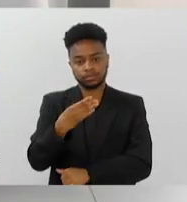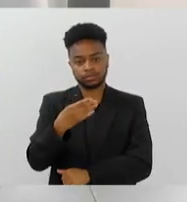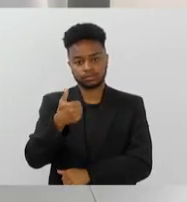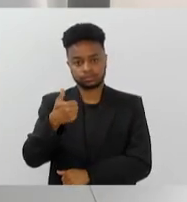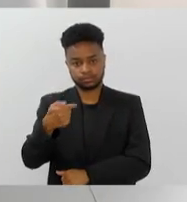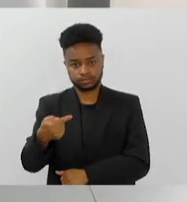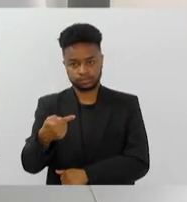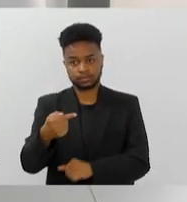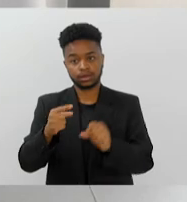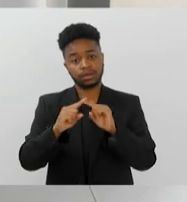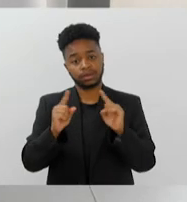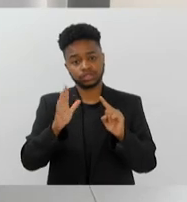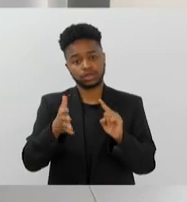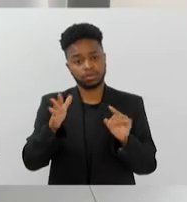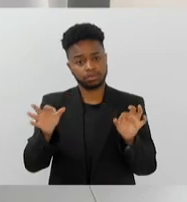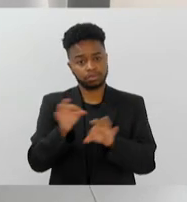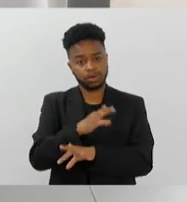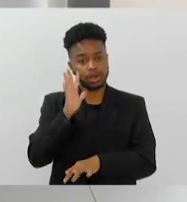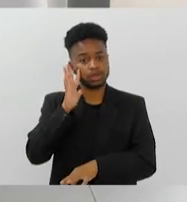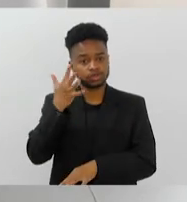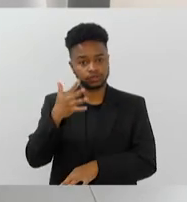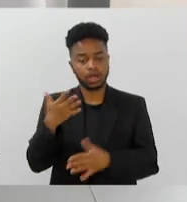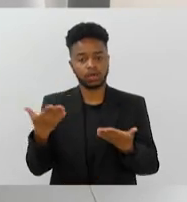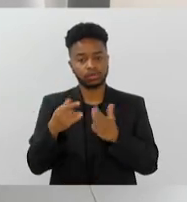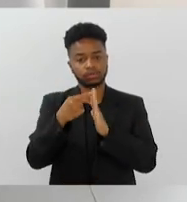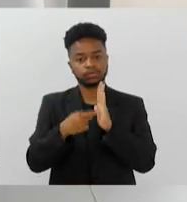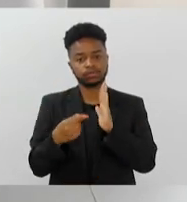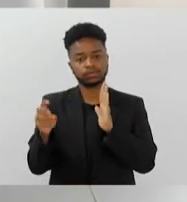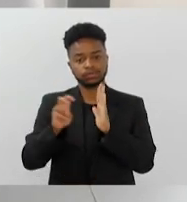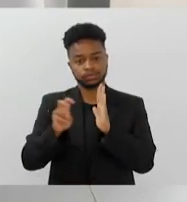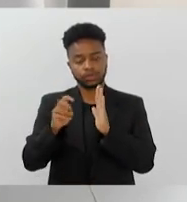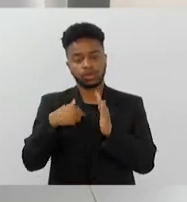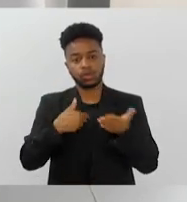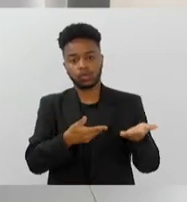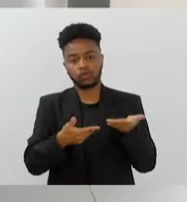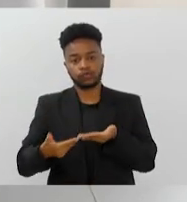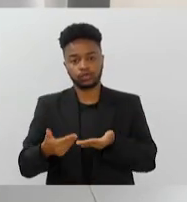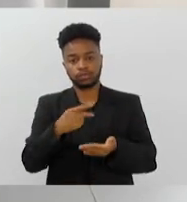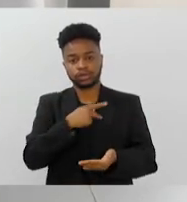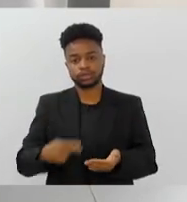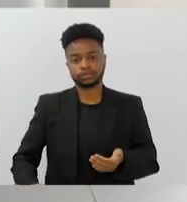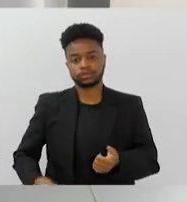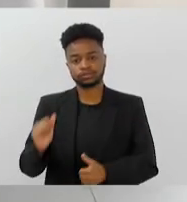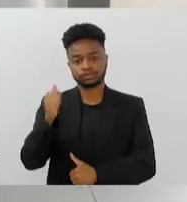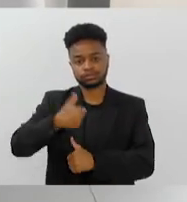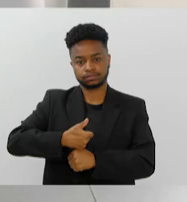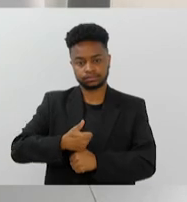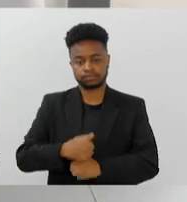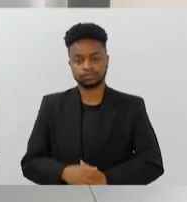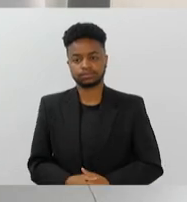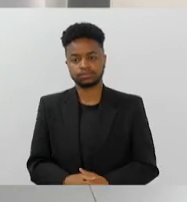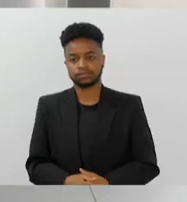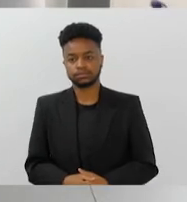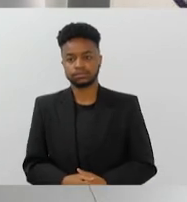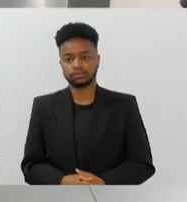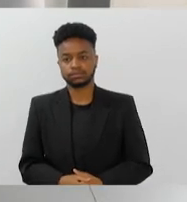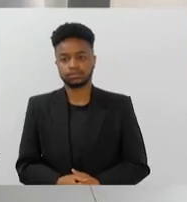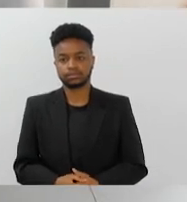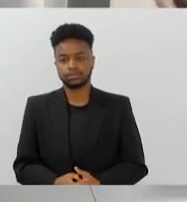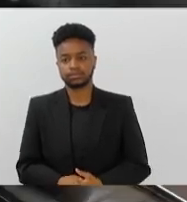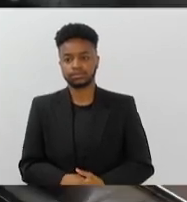10.417. Mas está resolvida a questão. O quinto da pauta, convido o nosso presidente a assumir o lugar que lhe é de devido.